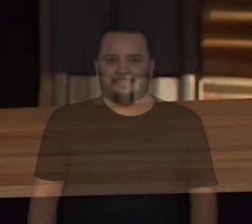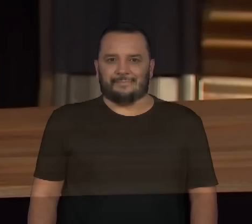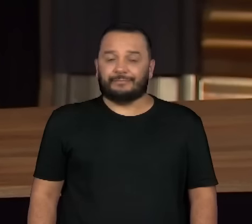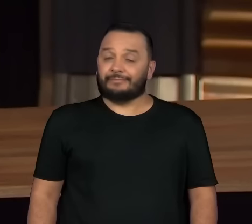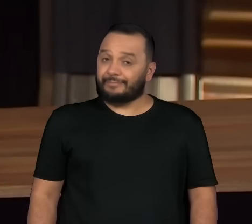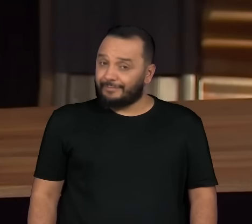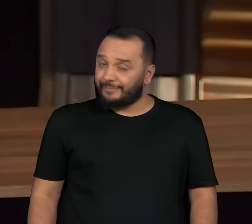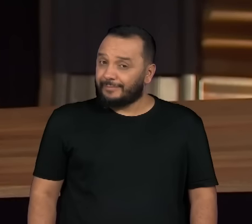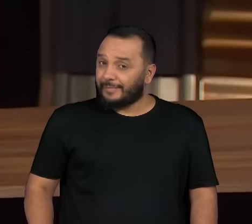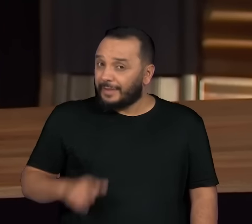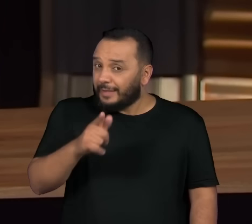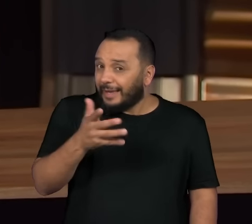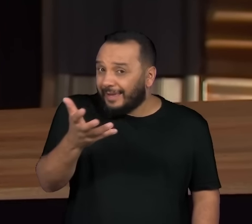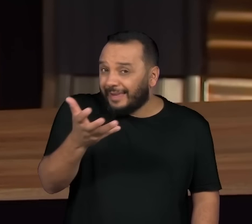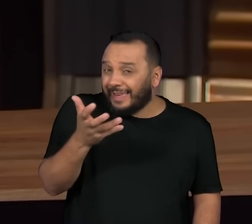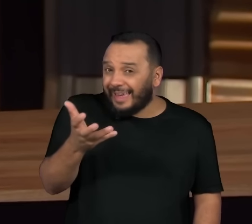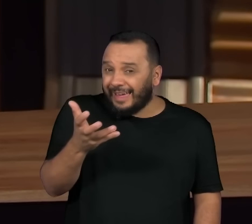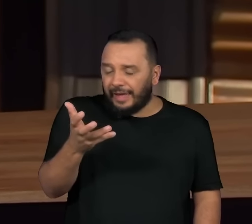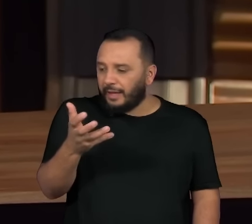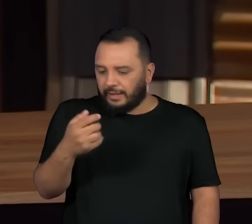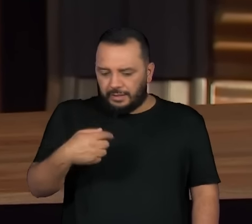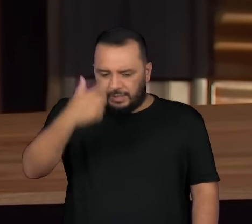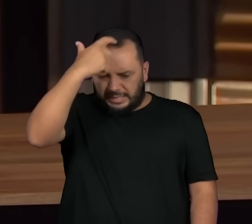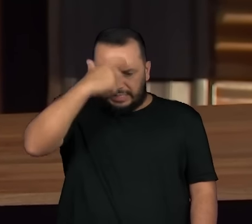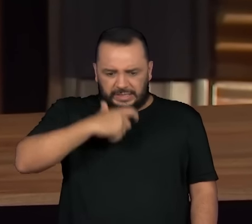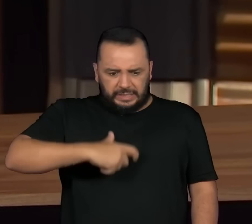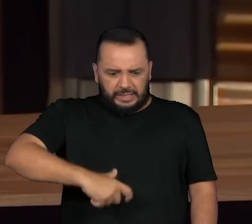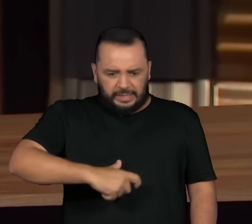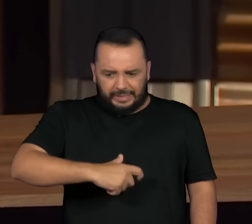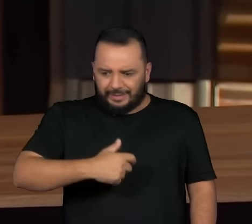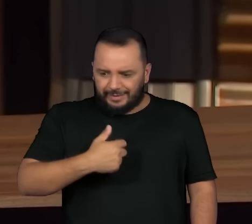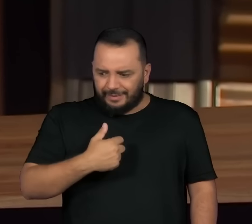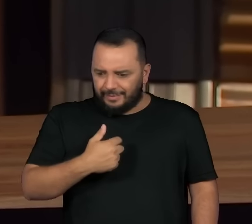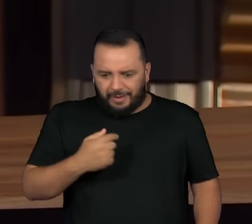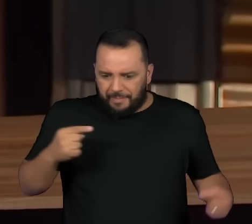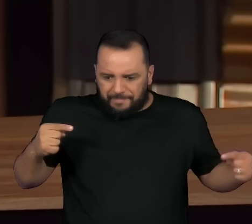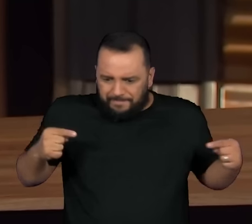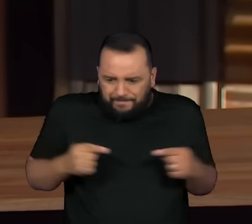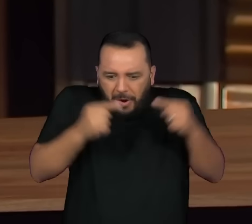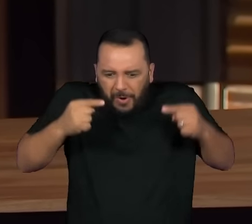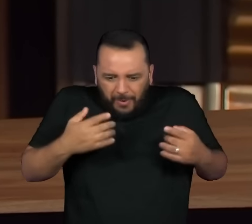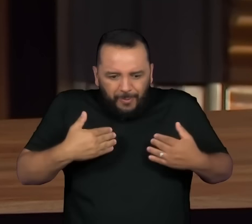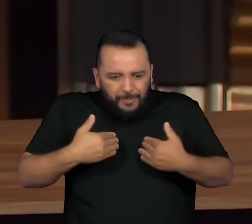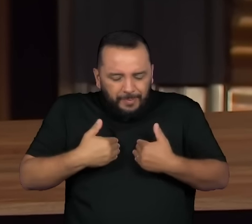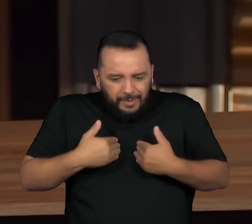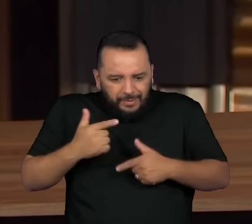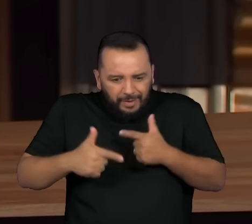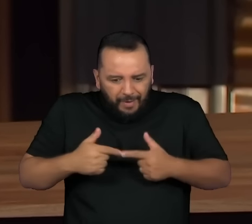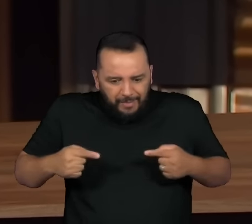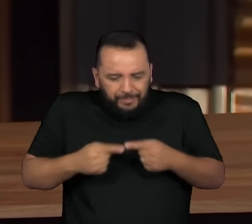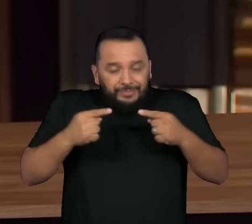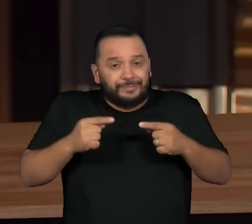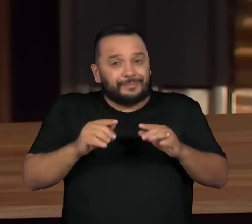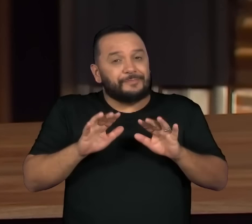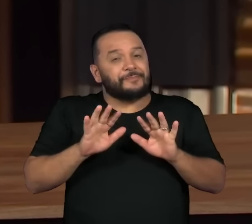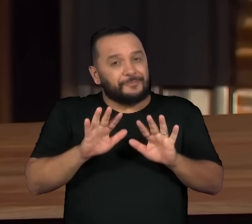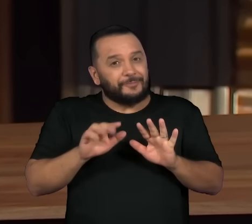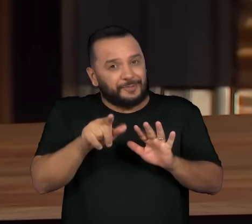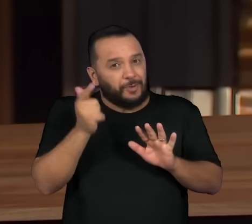Isso de querer ser exatamente aquilo que a gente é, ainda vai nos levar